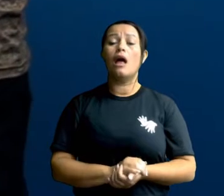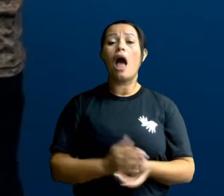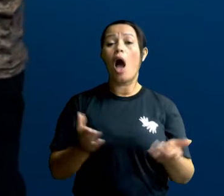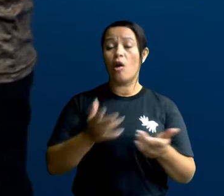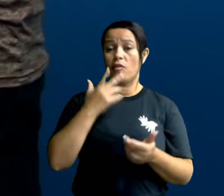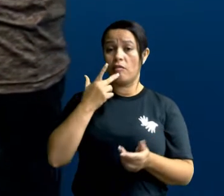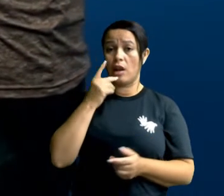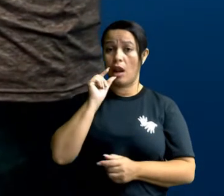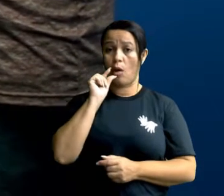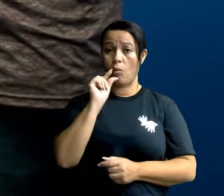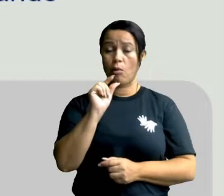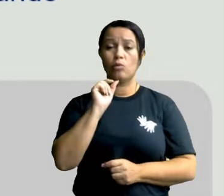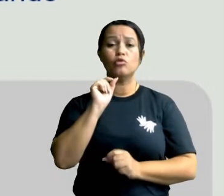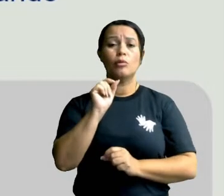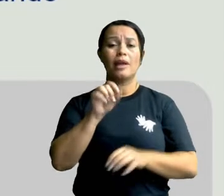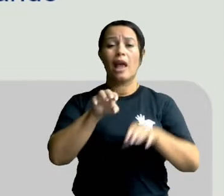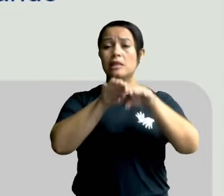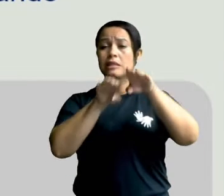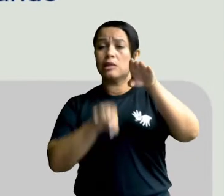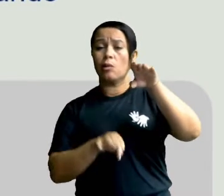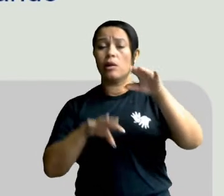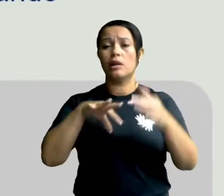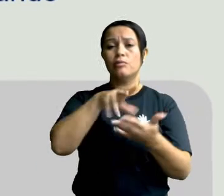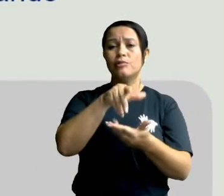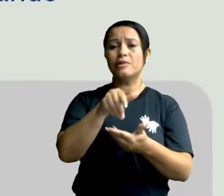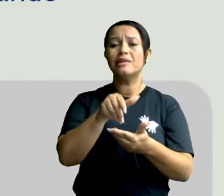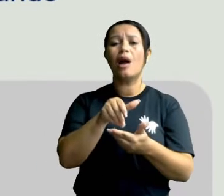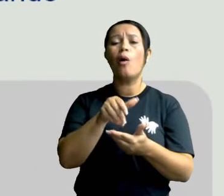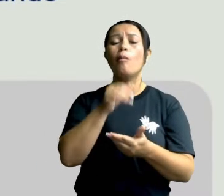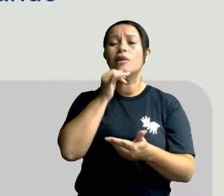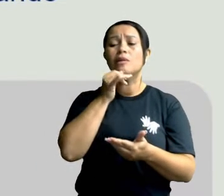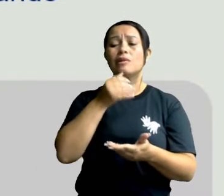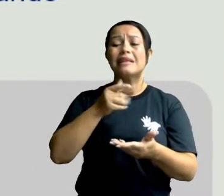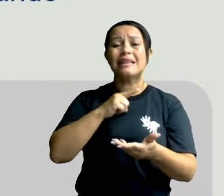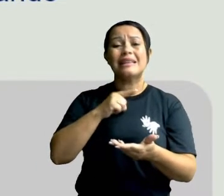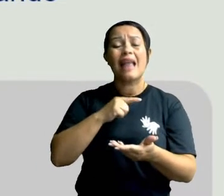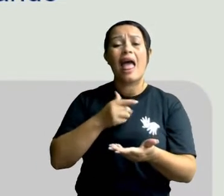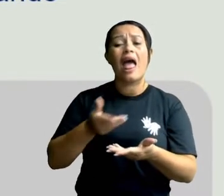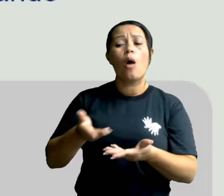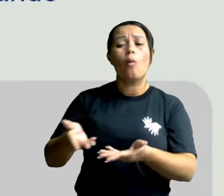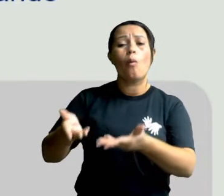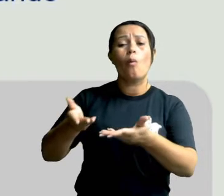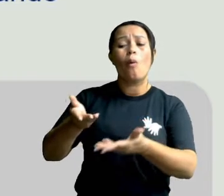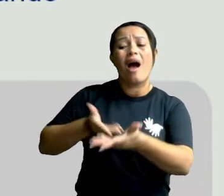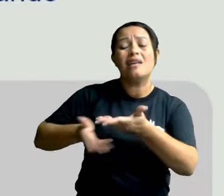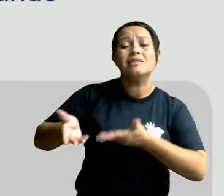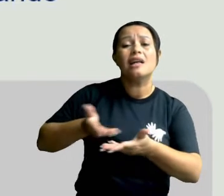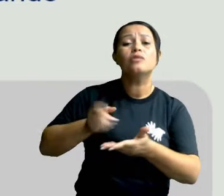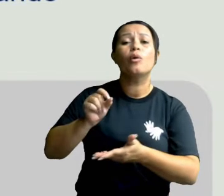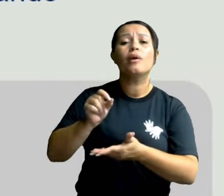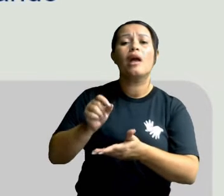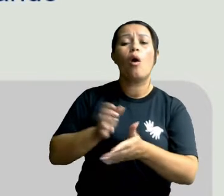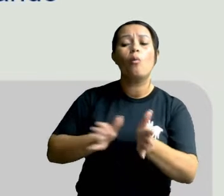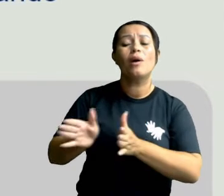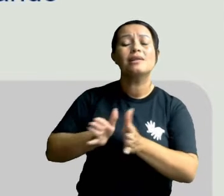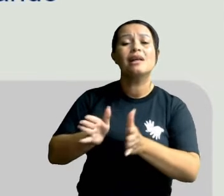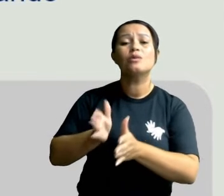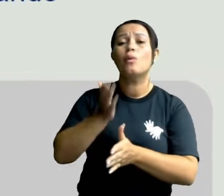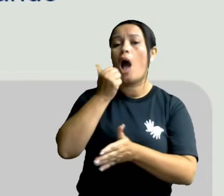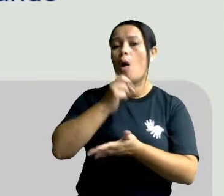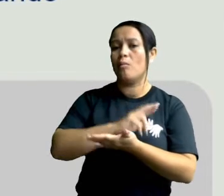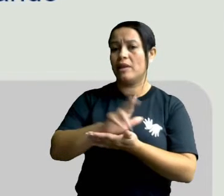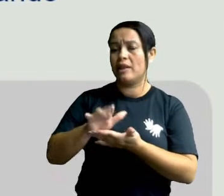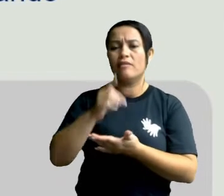Pronto. Vamos falar um pouco agora da desigualdade mundial de acesso a alimentos. Apesar dos avanços científicos e